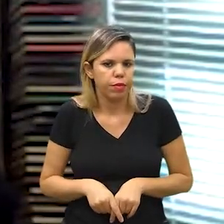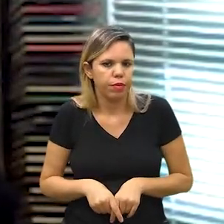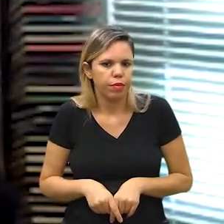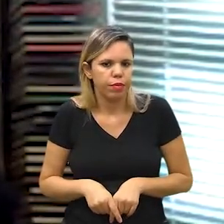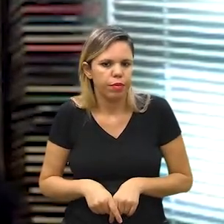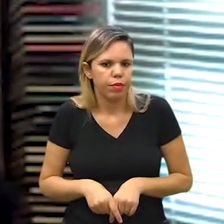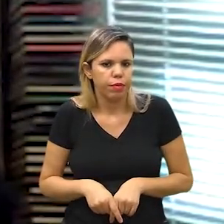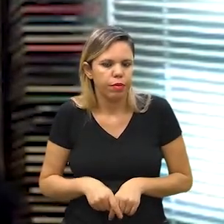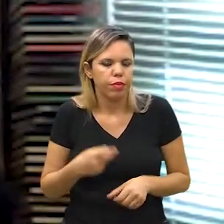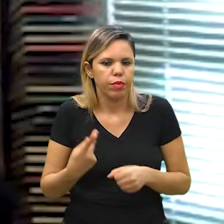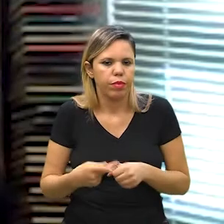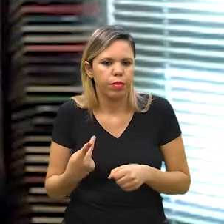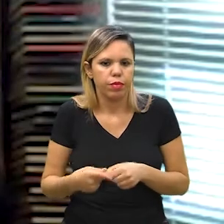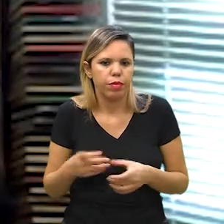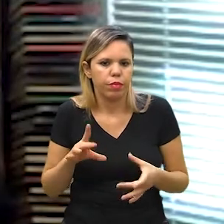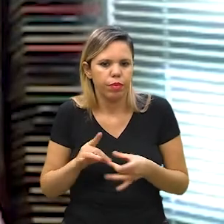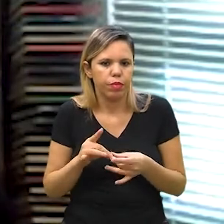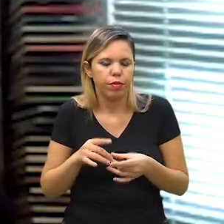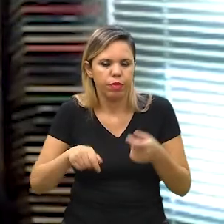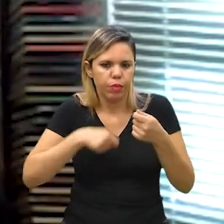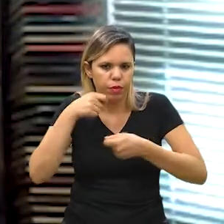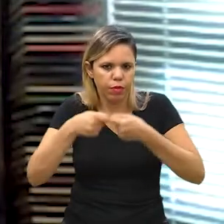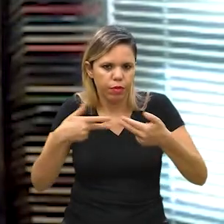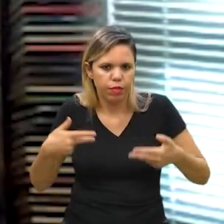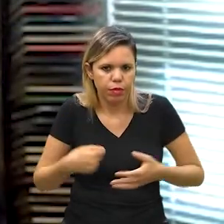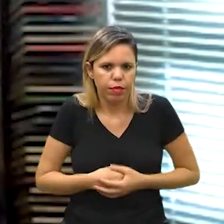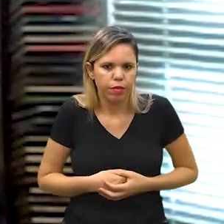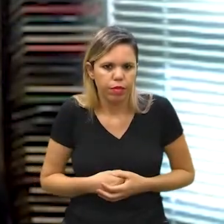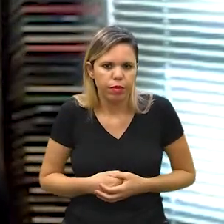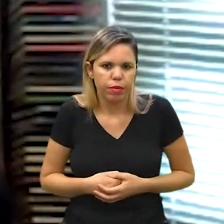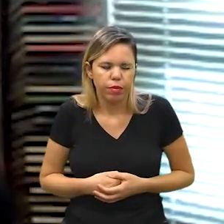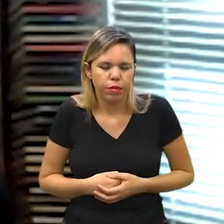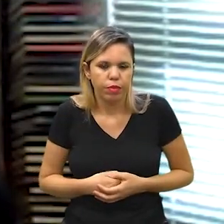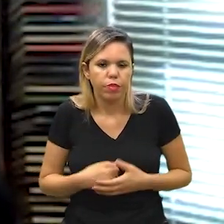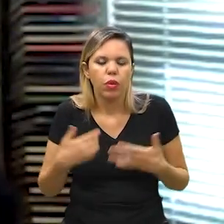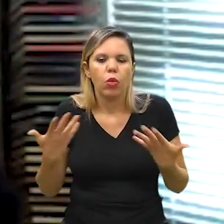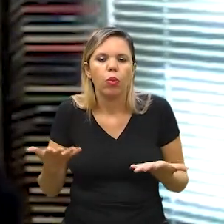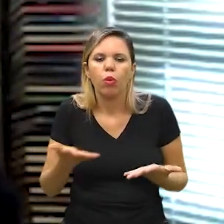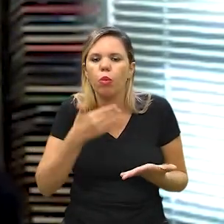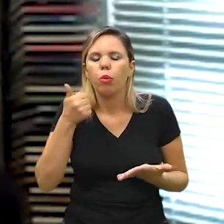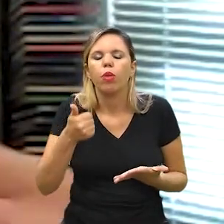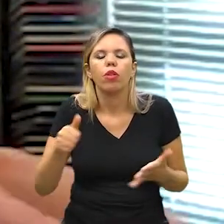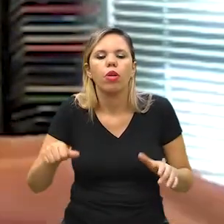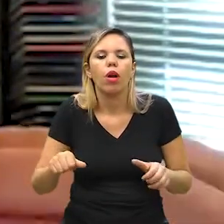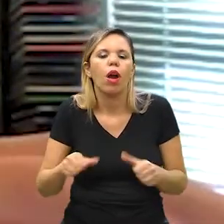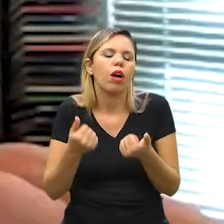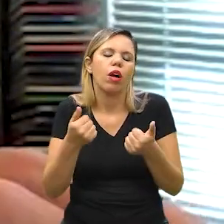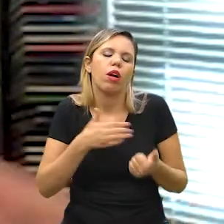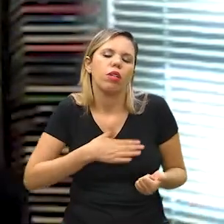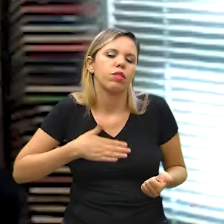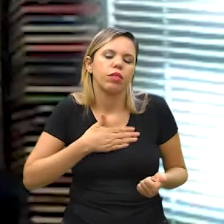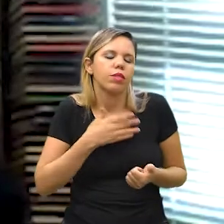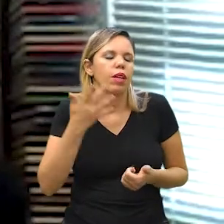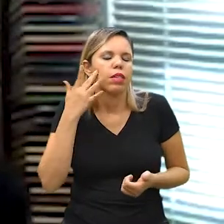em termos de produtos ligados à área alimentícia. E quais as vantagens, né? Eu gosto sempre